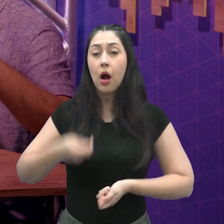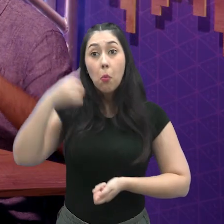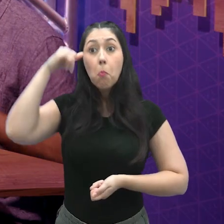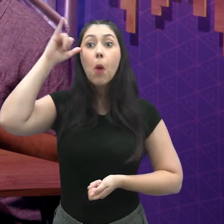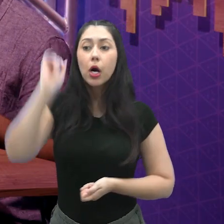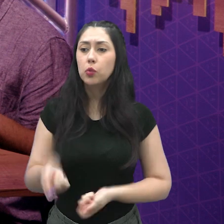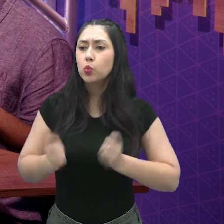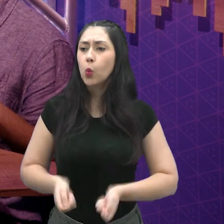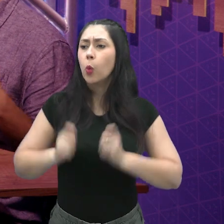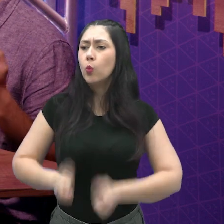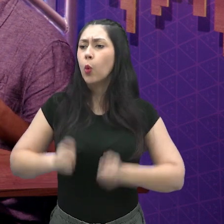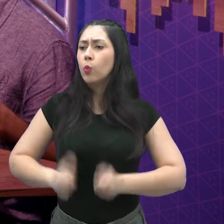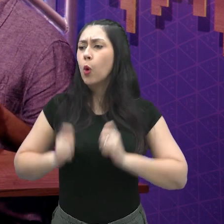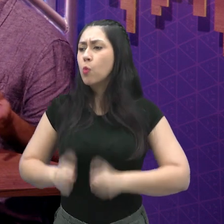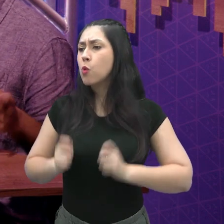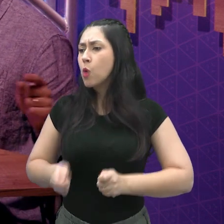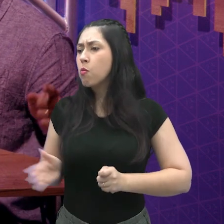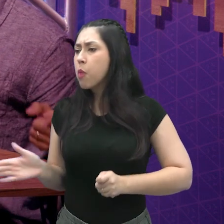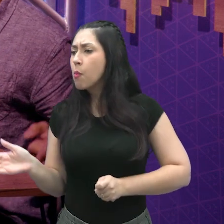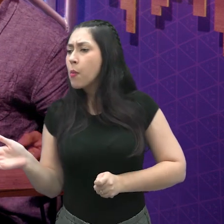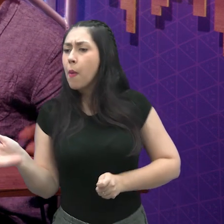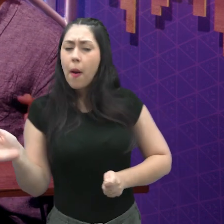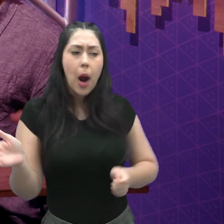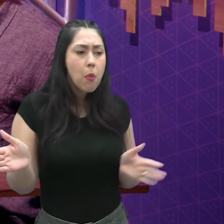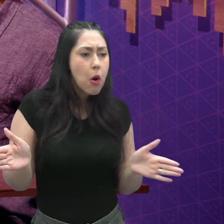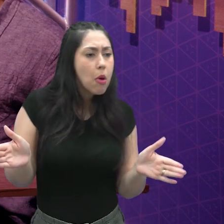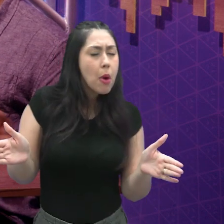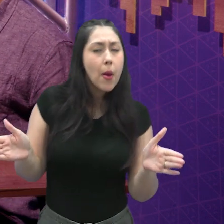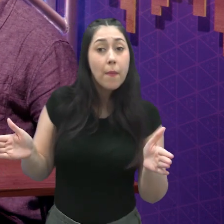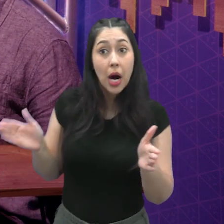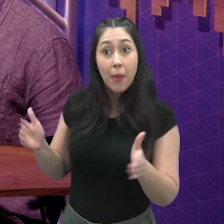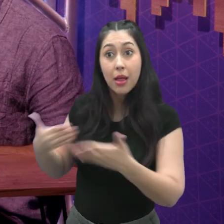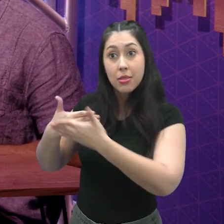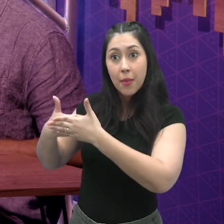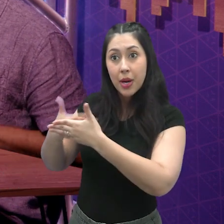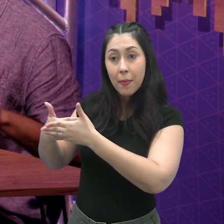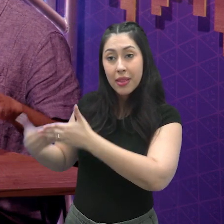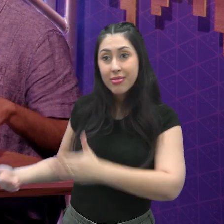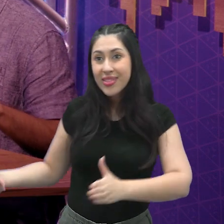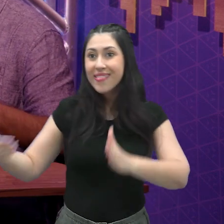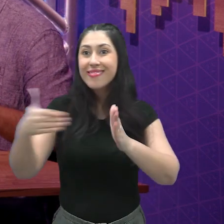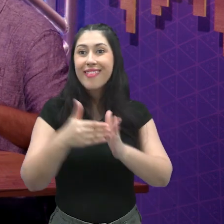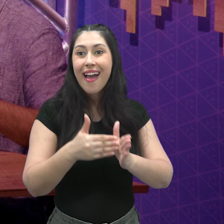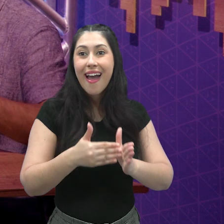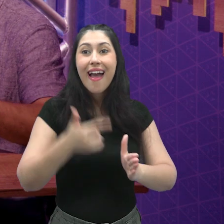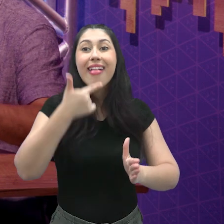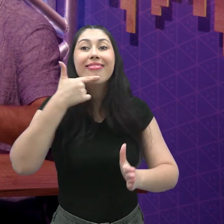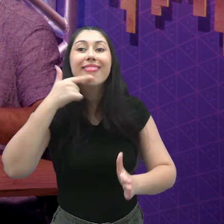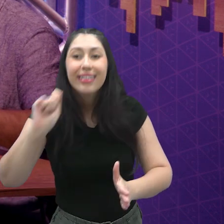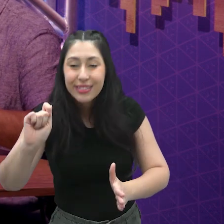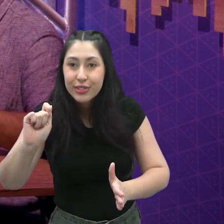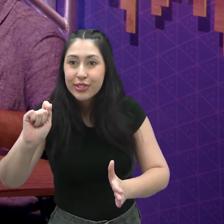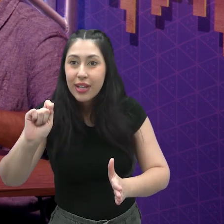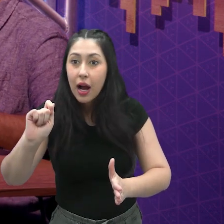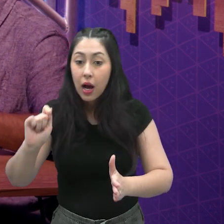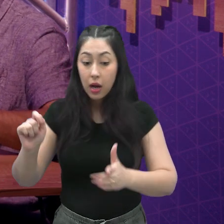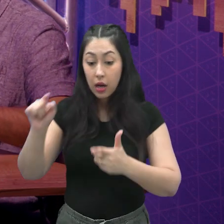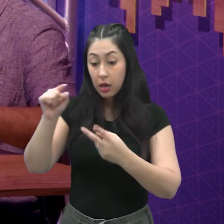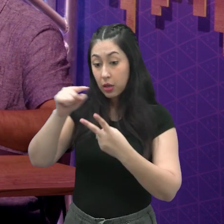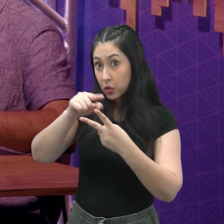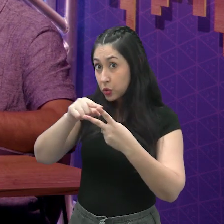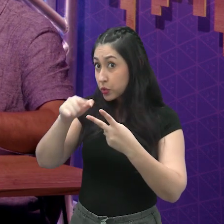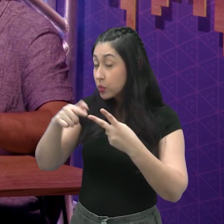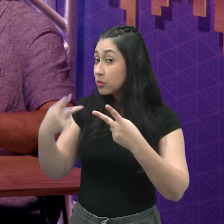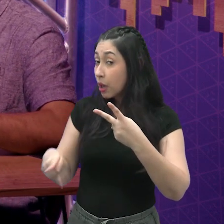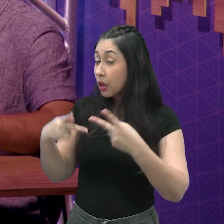uma viagem, tocando gado, de Ribeirão Preto até Andradina. São duas cidades paulistas,